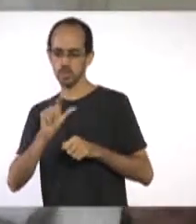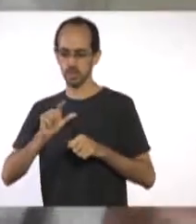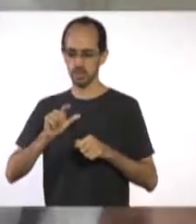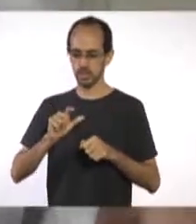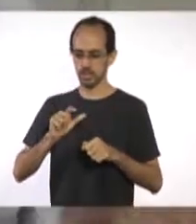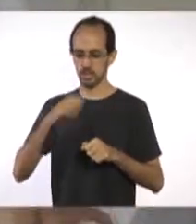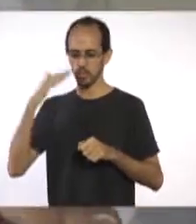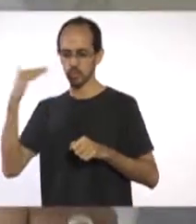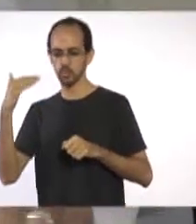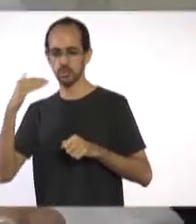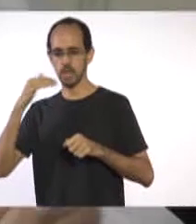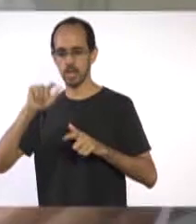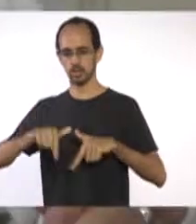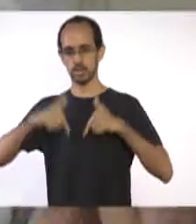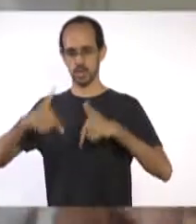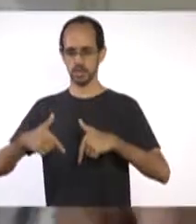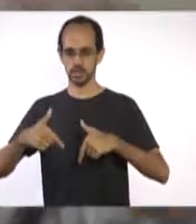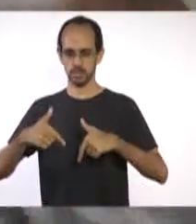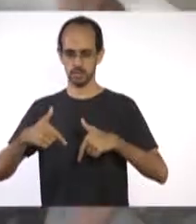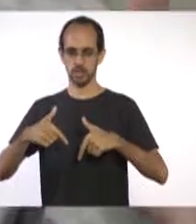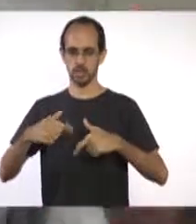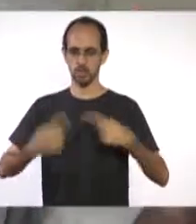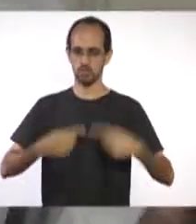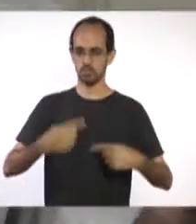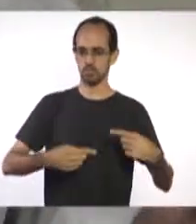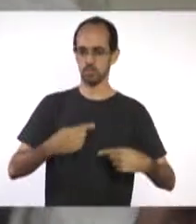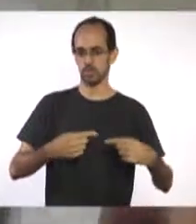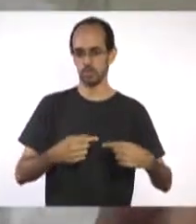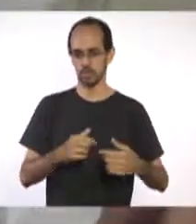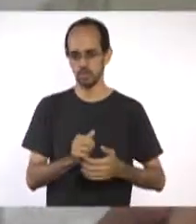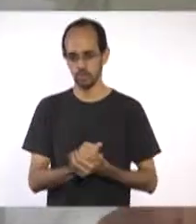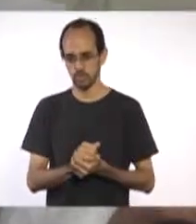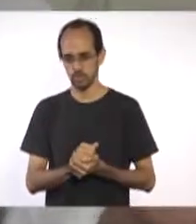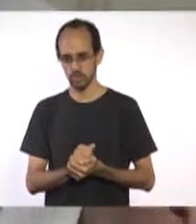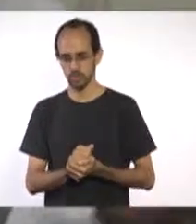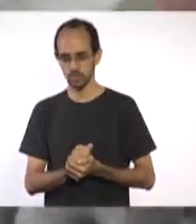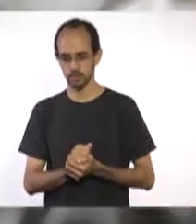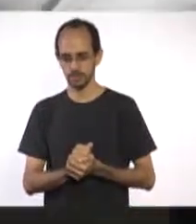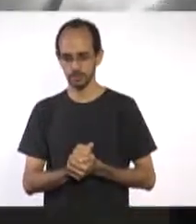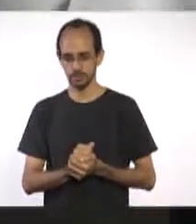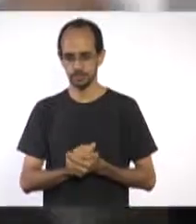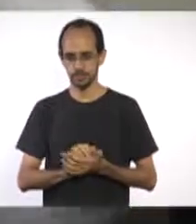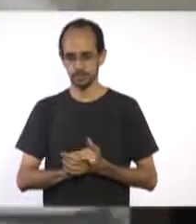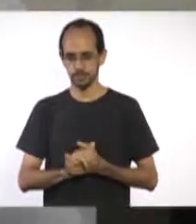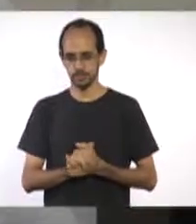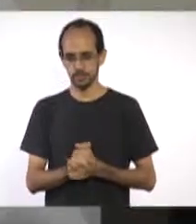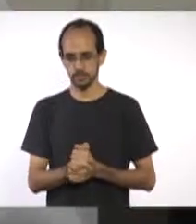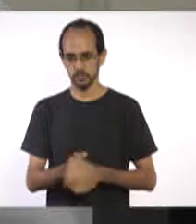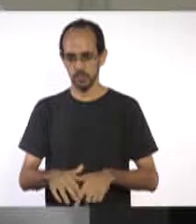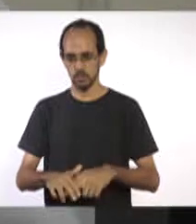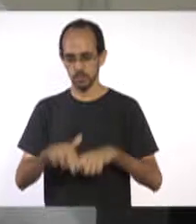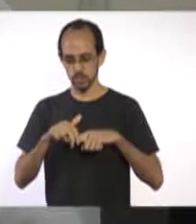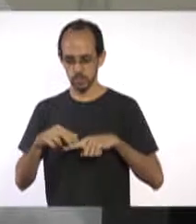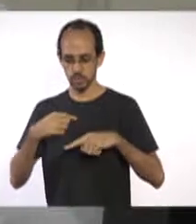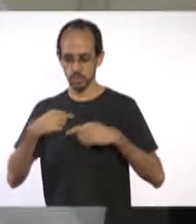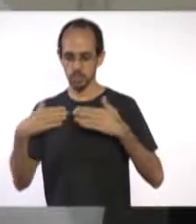ação como político, ou na sua ação política, né? De maneira que eu